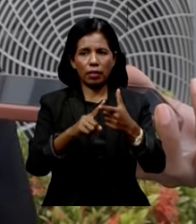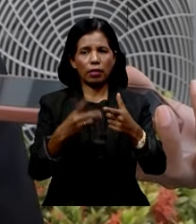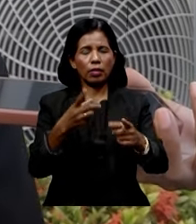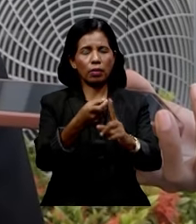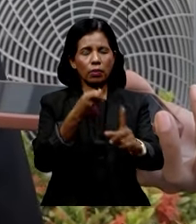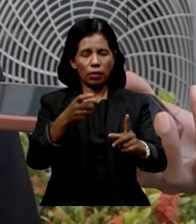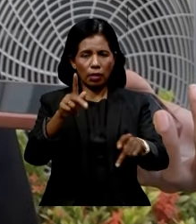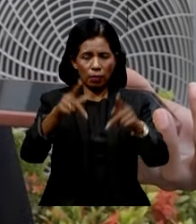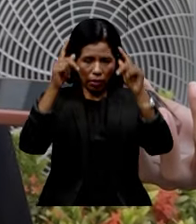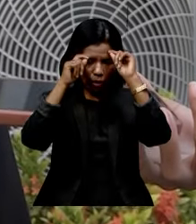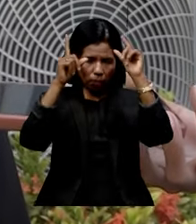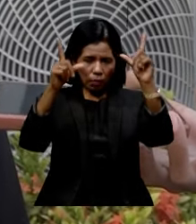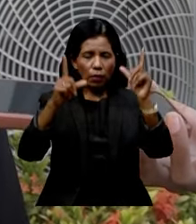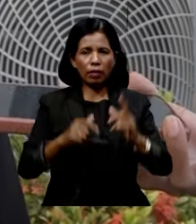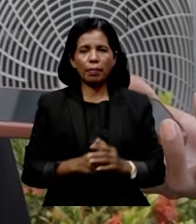Timor né, e